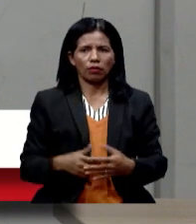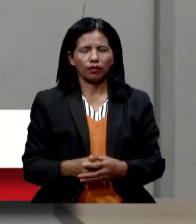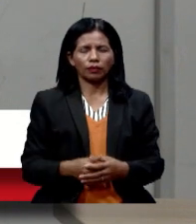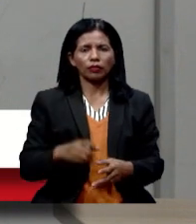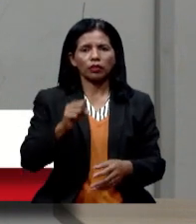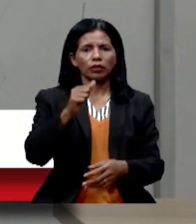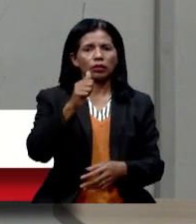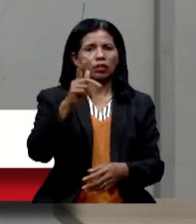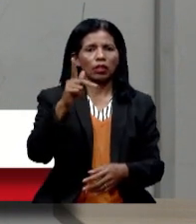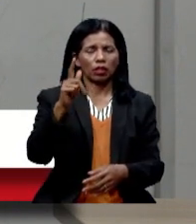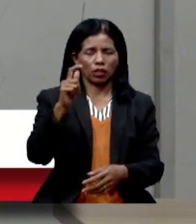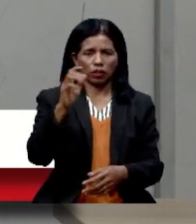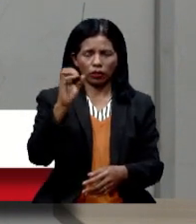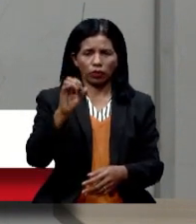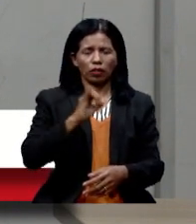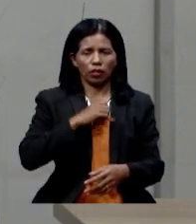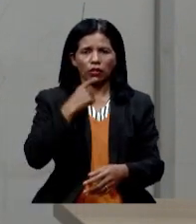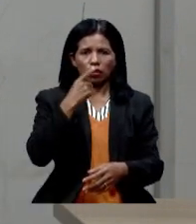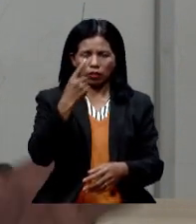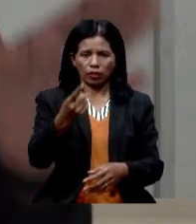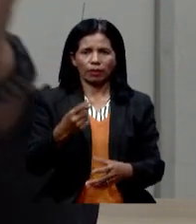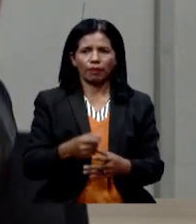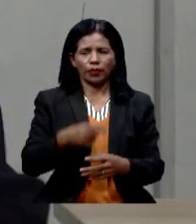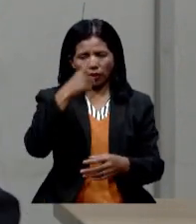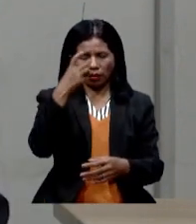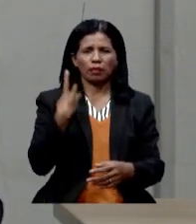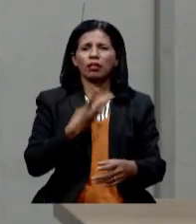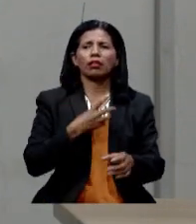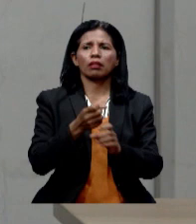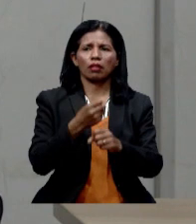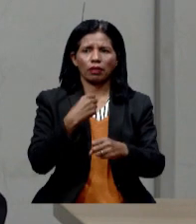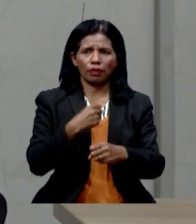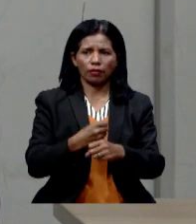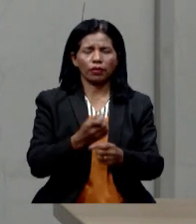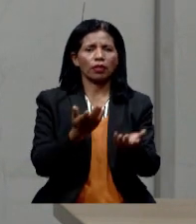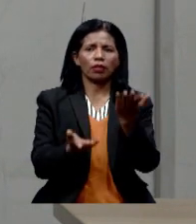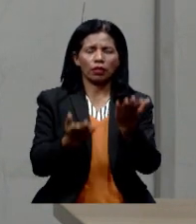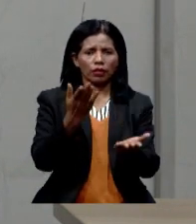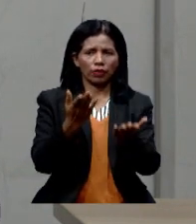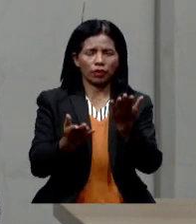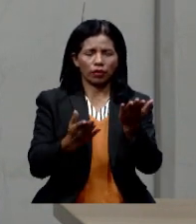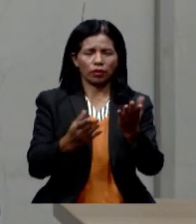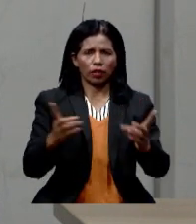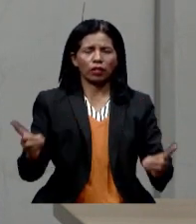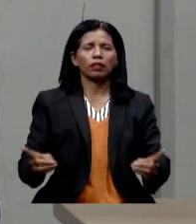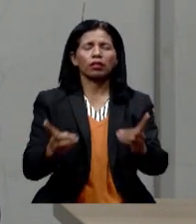Sakato. Há uma orientação aqui, né? Também há o balanço de acidentes